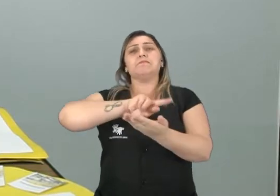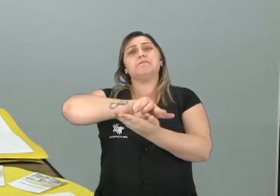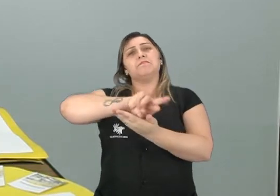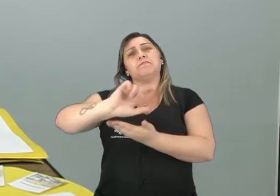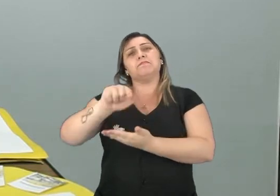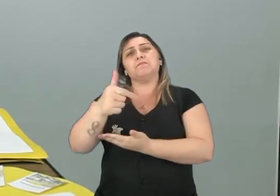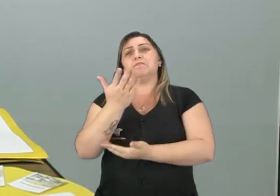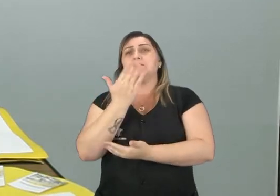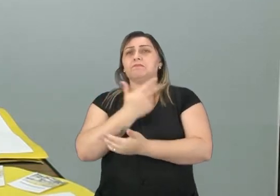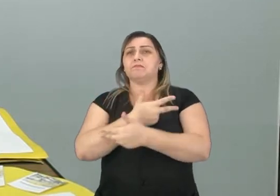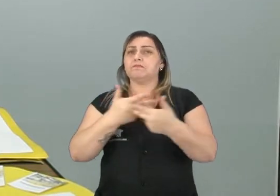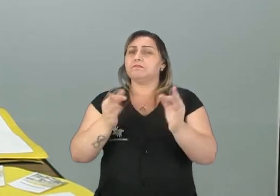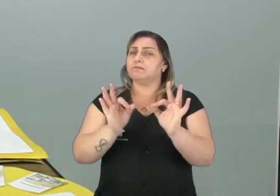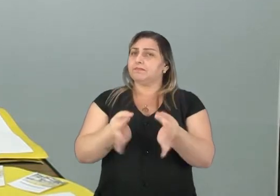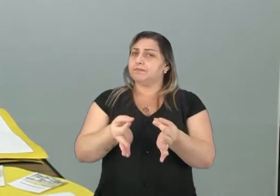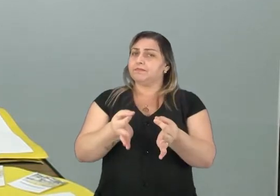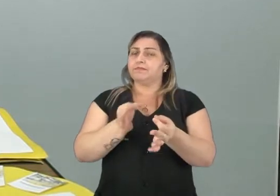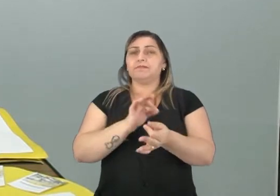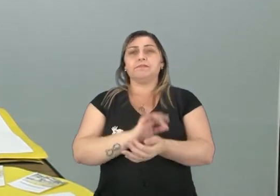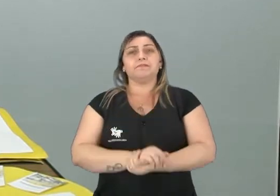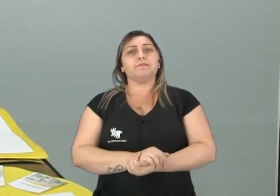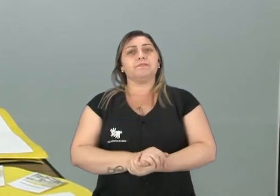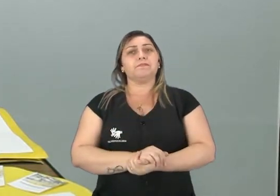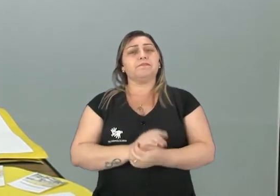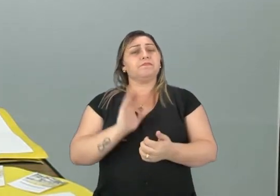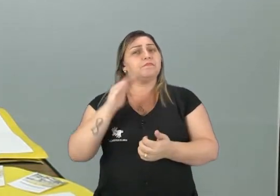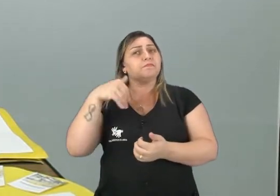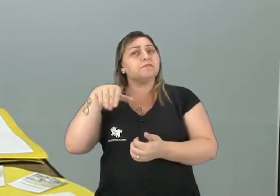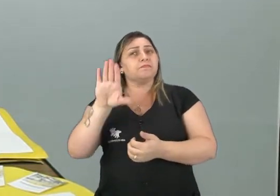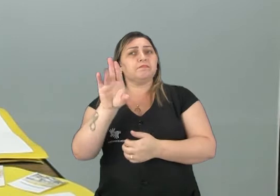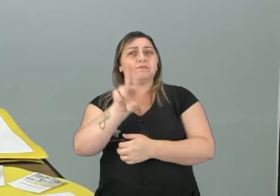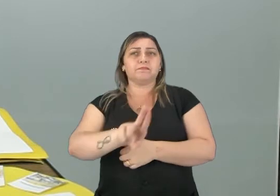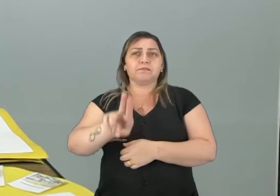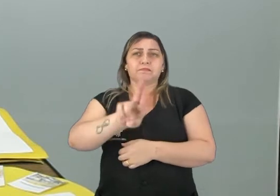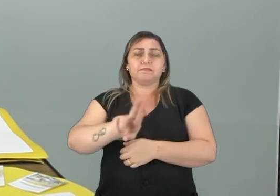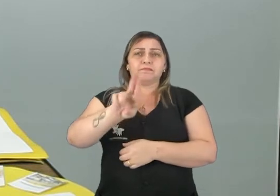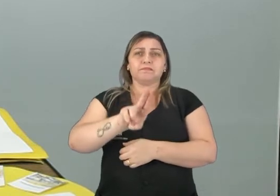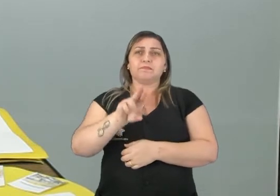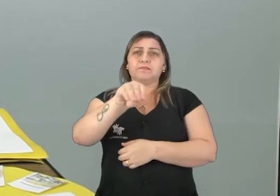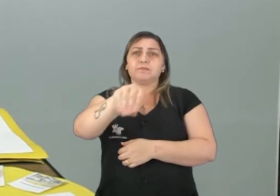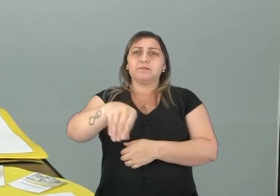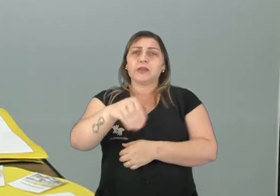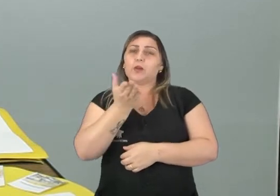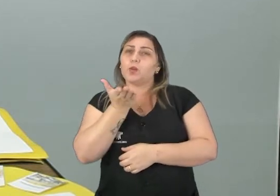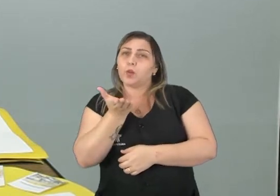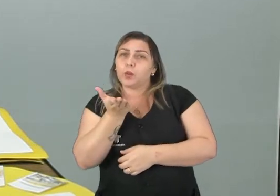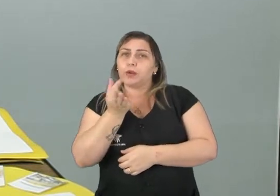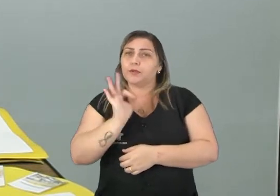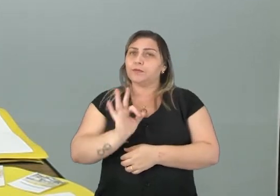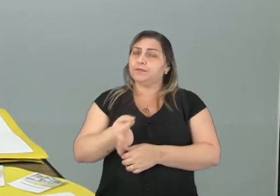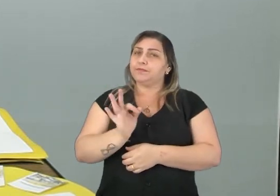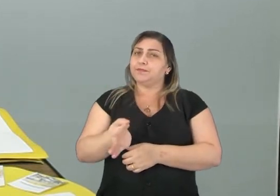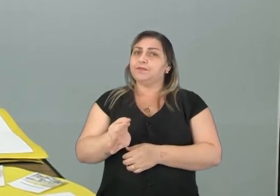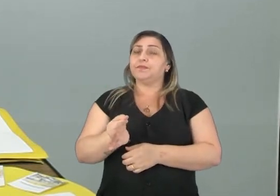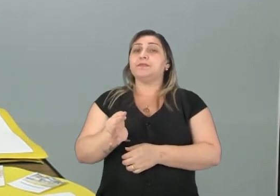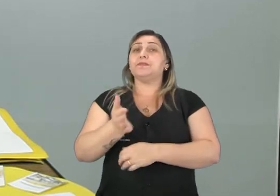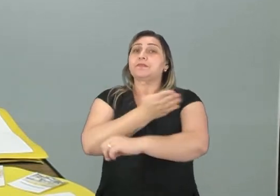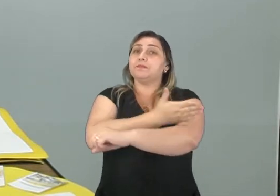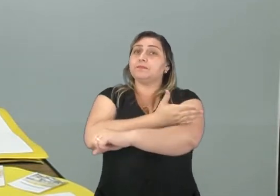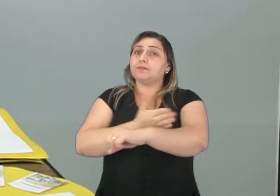outros alimentos, certo? Um dos alimentos mais consumidos, a farinha, certo? A farinha